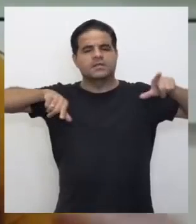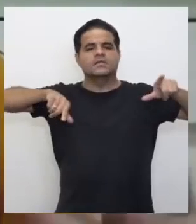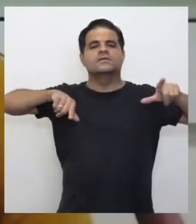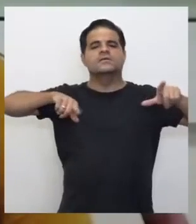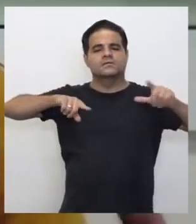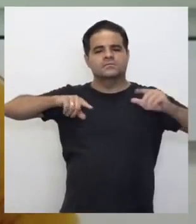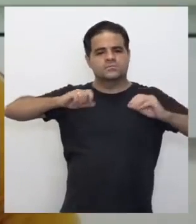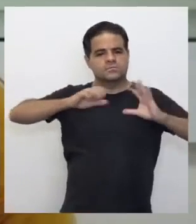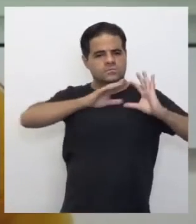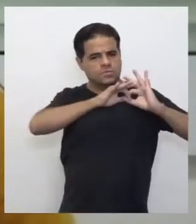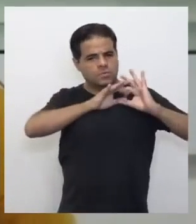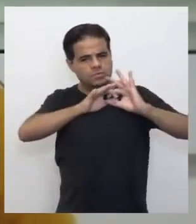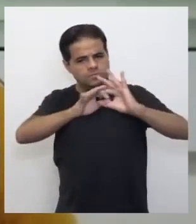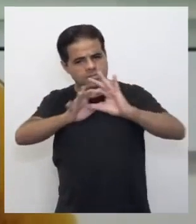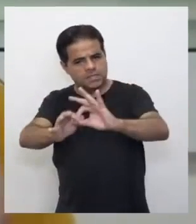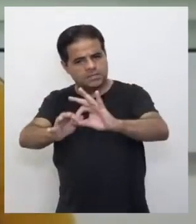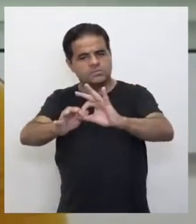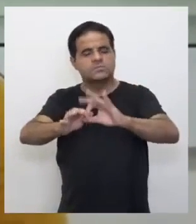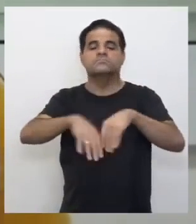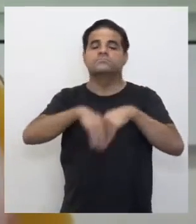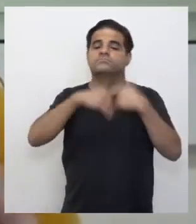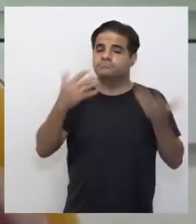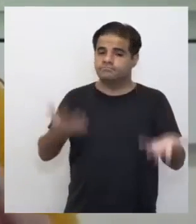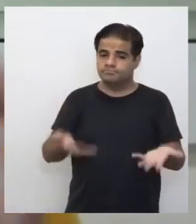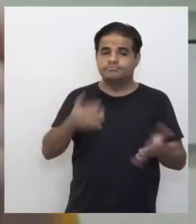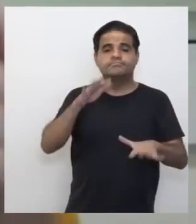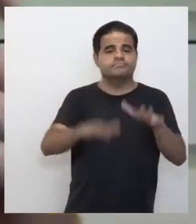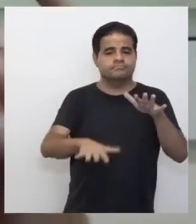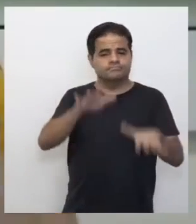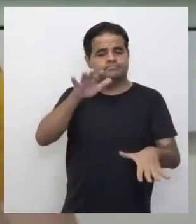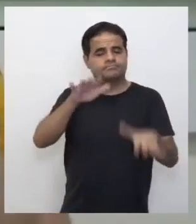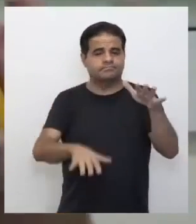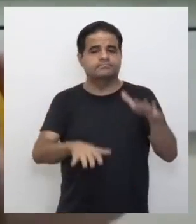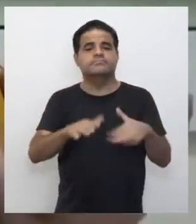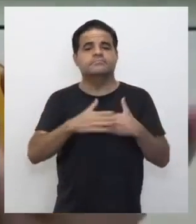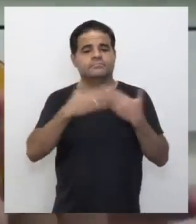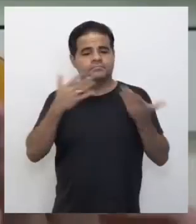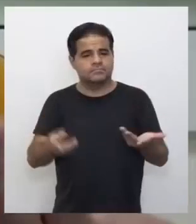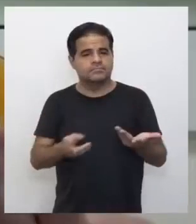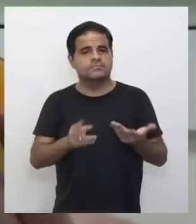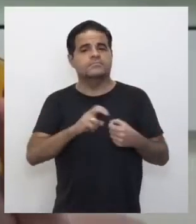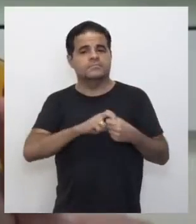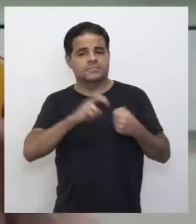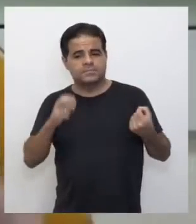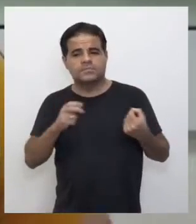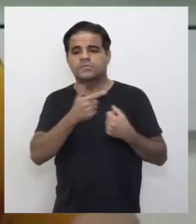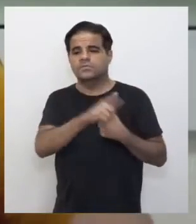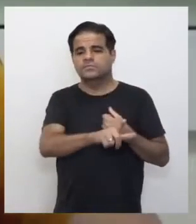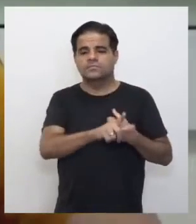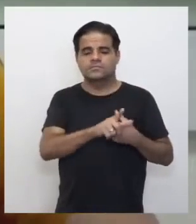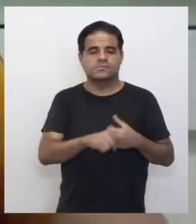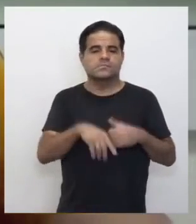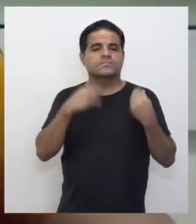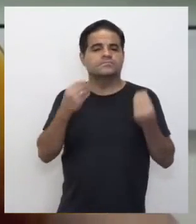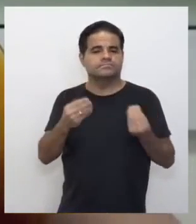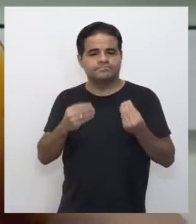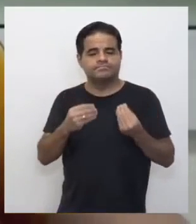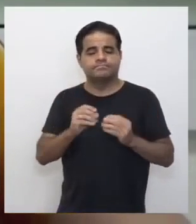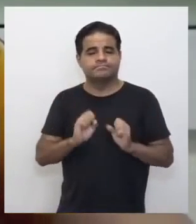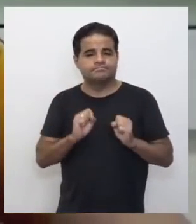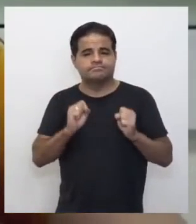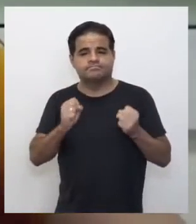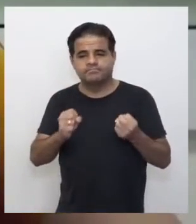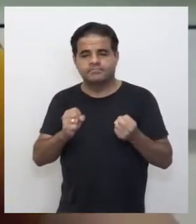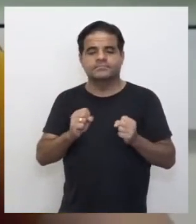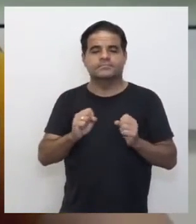e contextos, né? E muitas das vezes uma depende da outra. Então, quer dizer, para que eu possa desempenhar